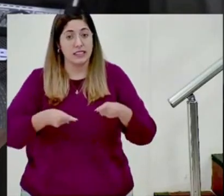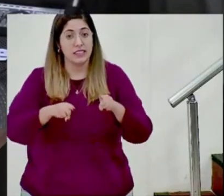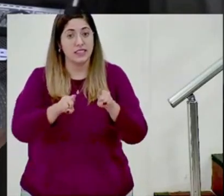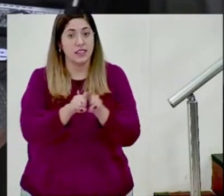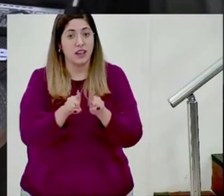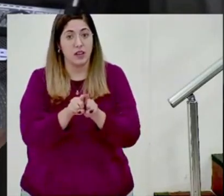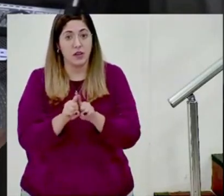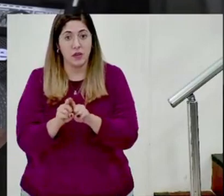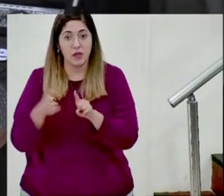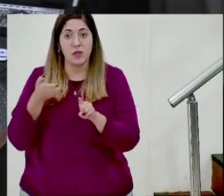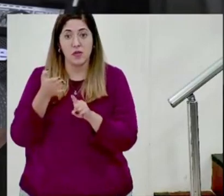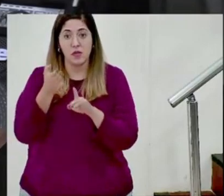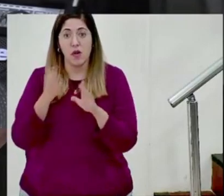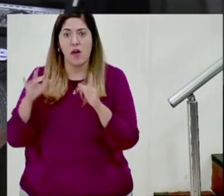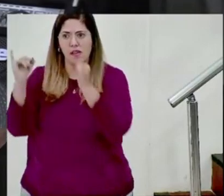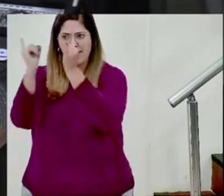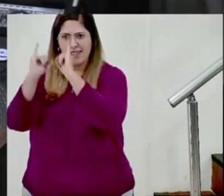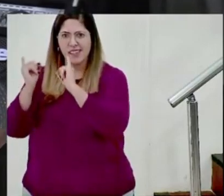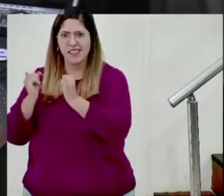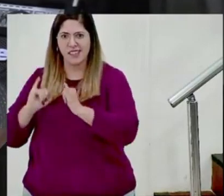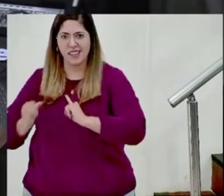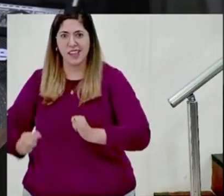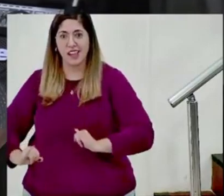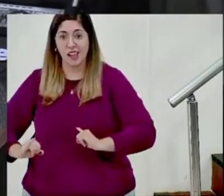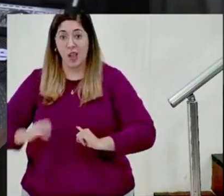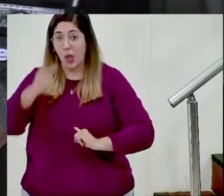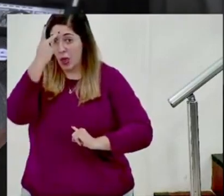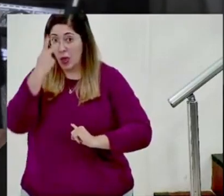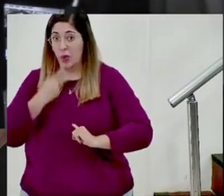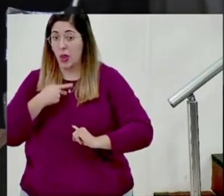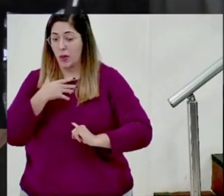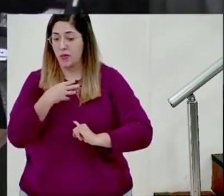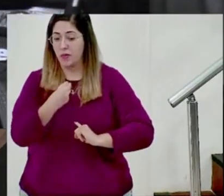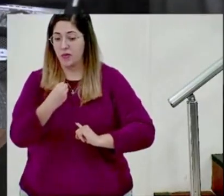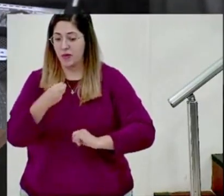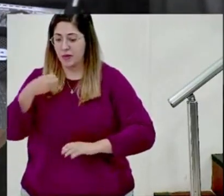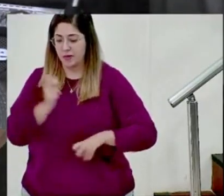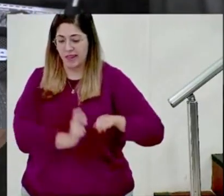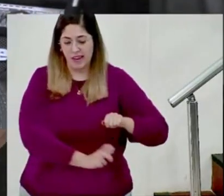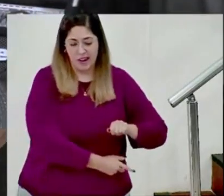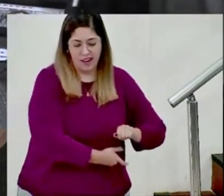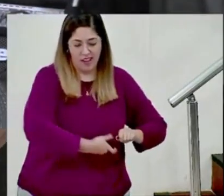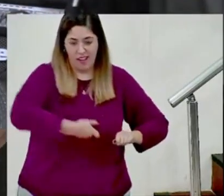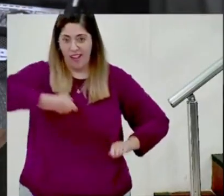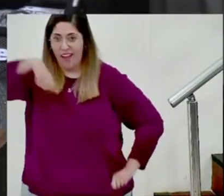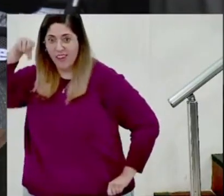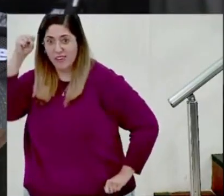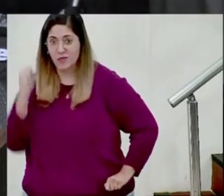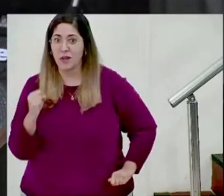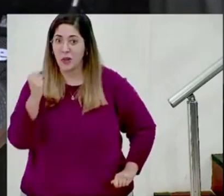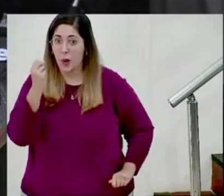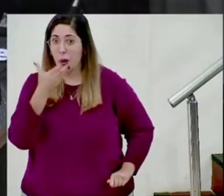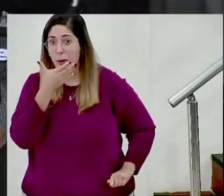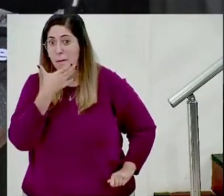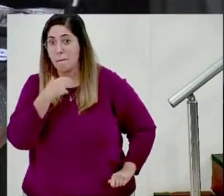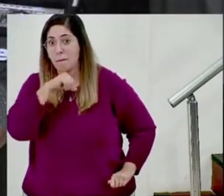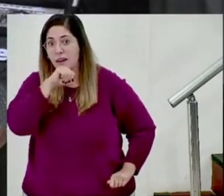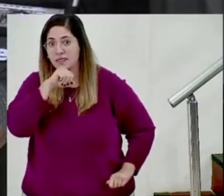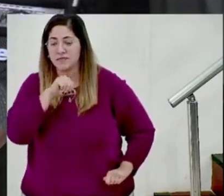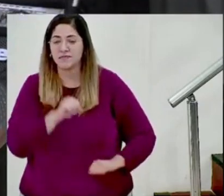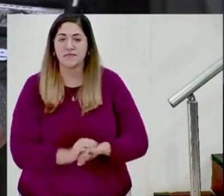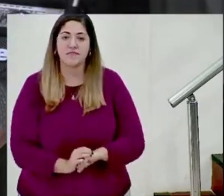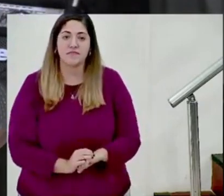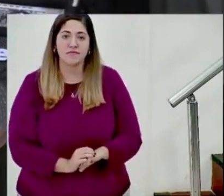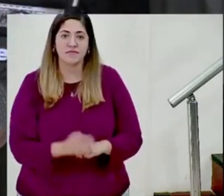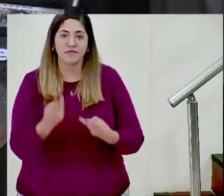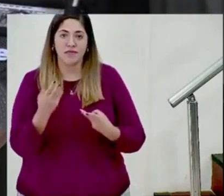seu Deus e os seus filhos o feriram a espada, cumprindo a profecia de Isaías, capítulo 37, verso 7.